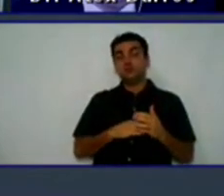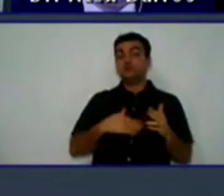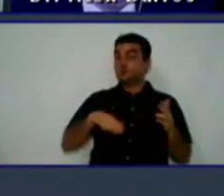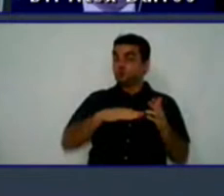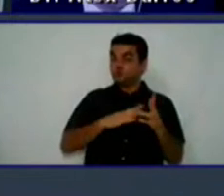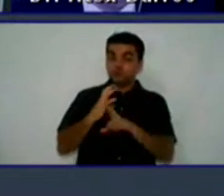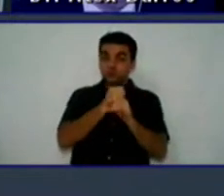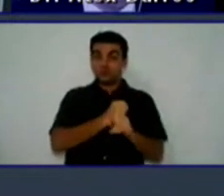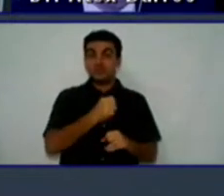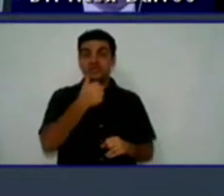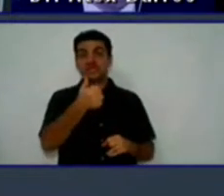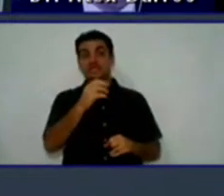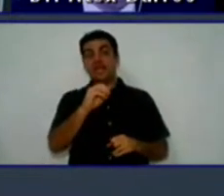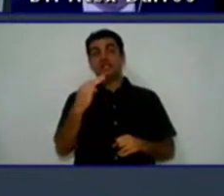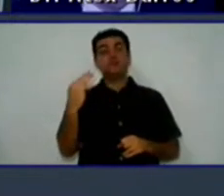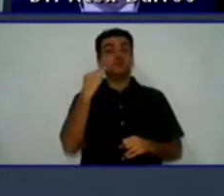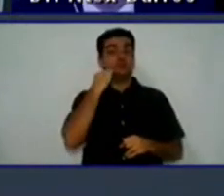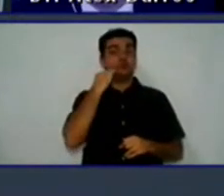total de